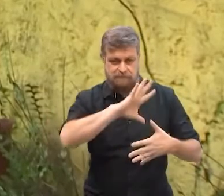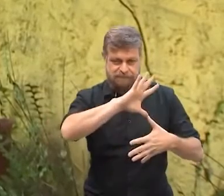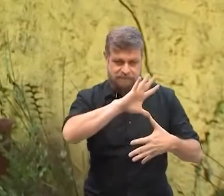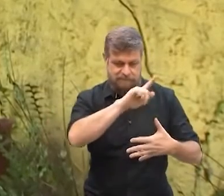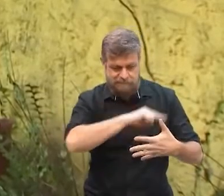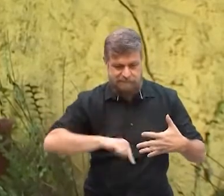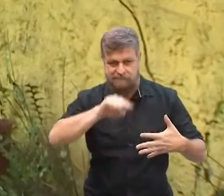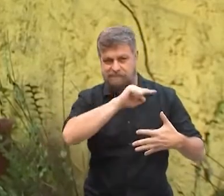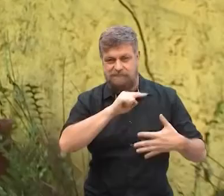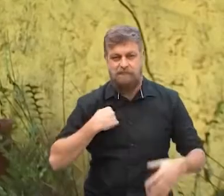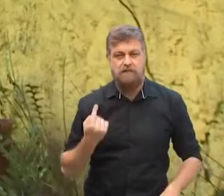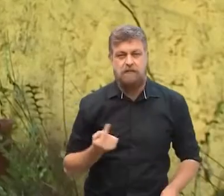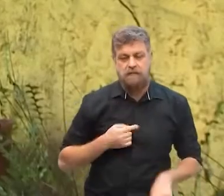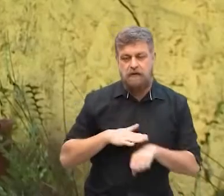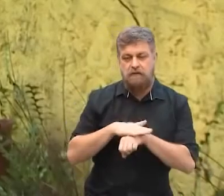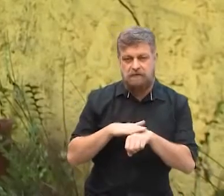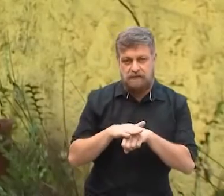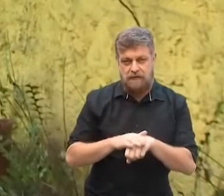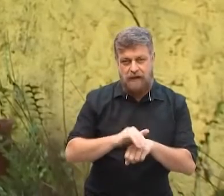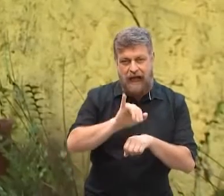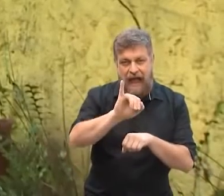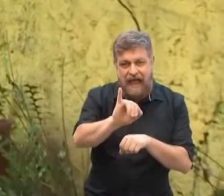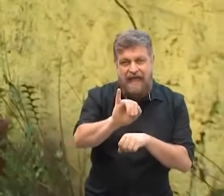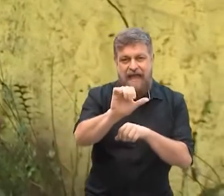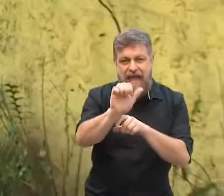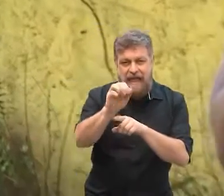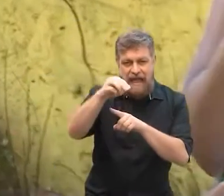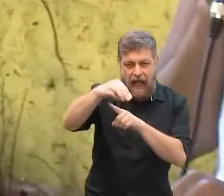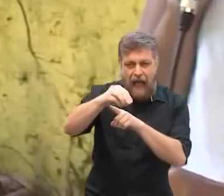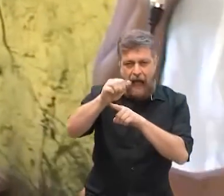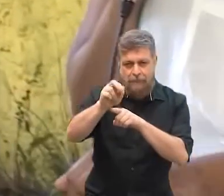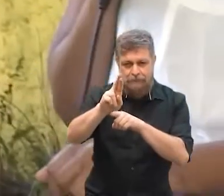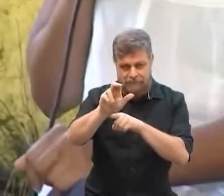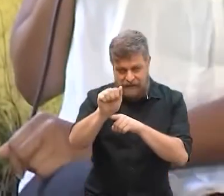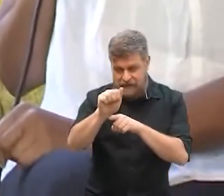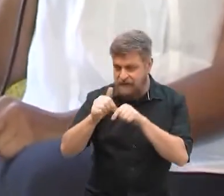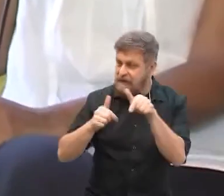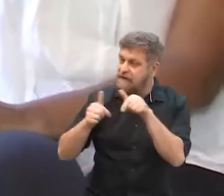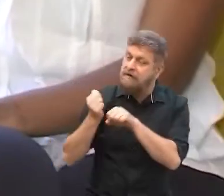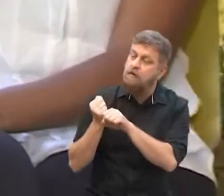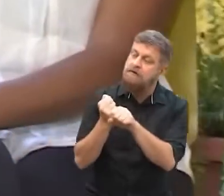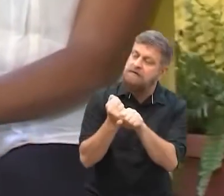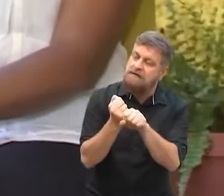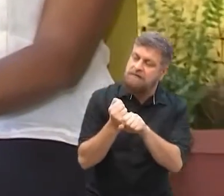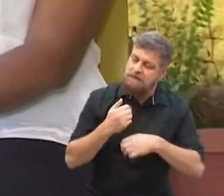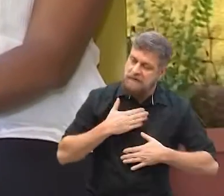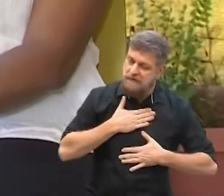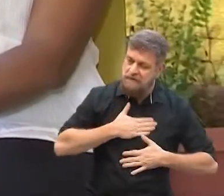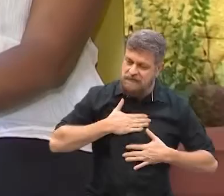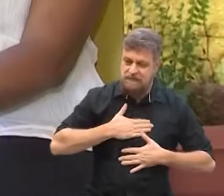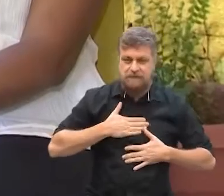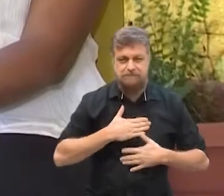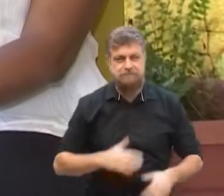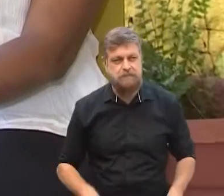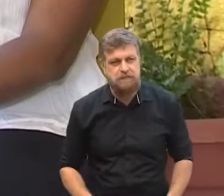essa profissão, vou bater um papo com a Yamara Santos, que trabalha há quanto tempo como massoterapeuta. Tudo bem, Yamara? Prazer em tê-la conosco aqui